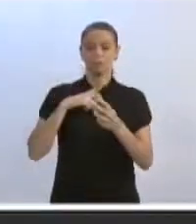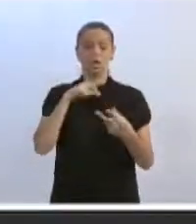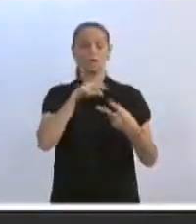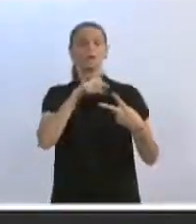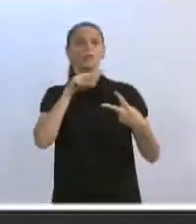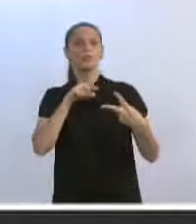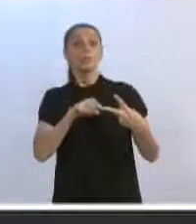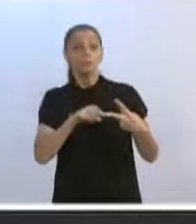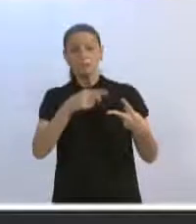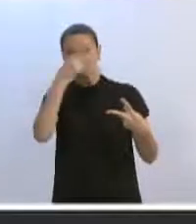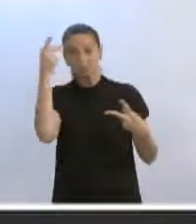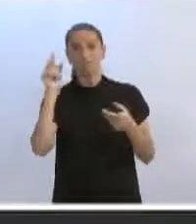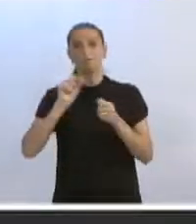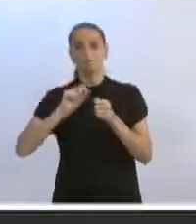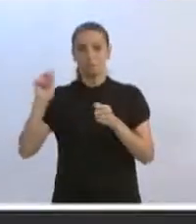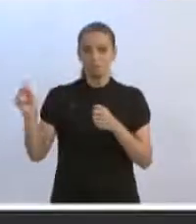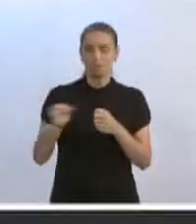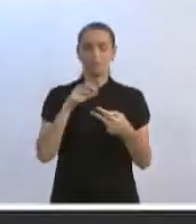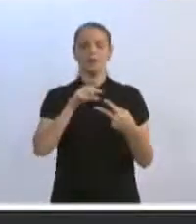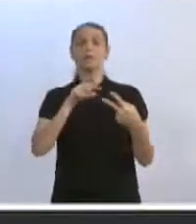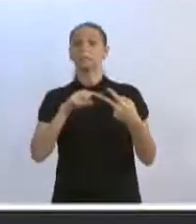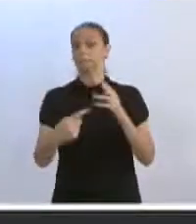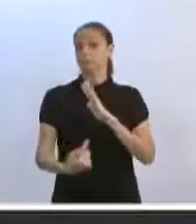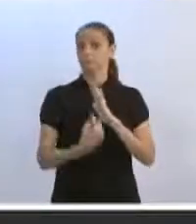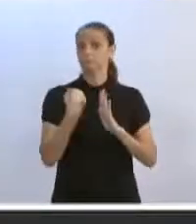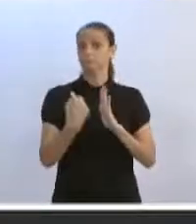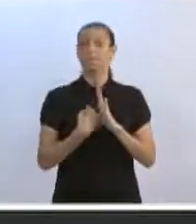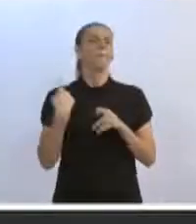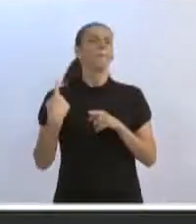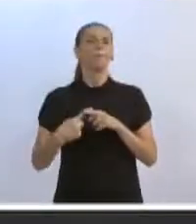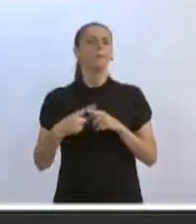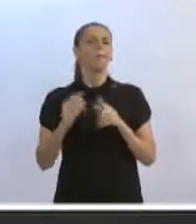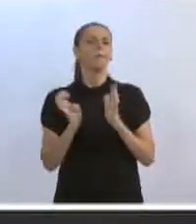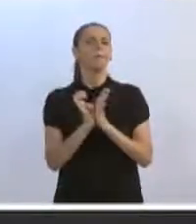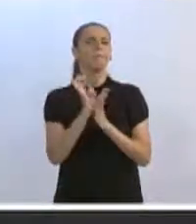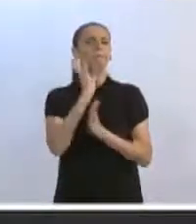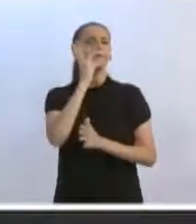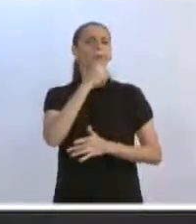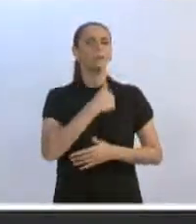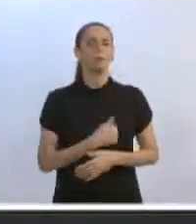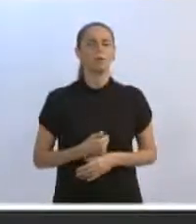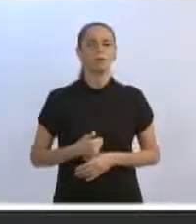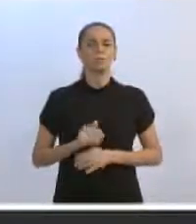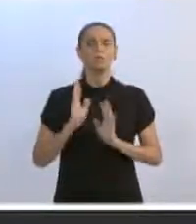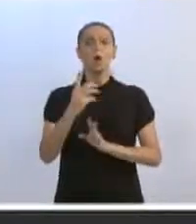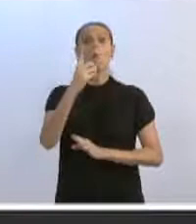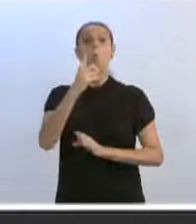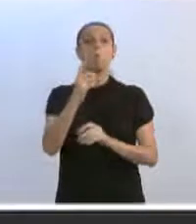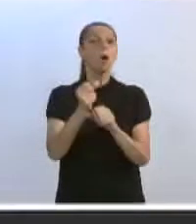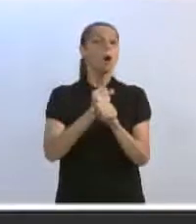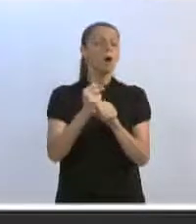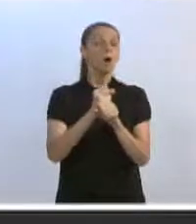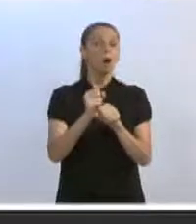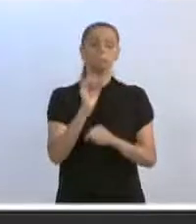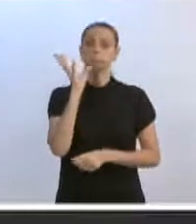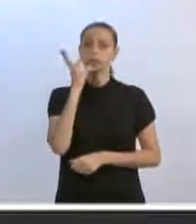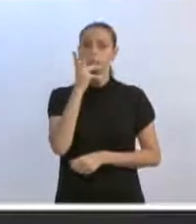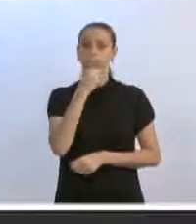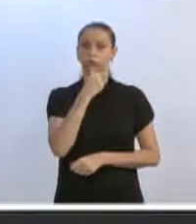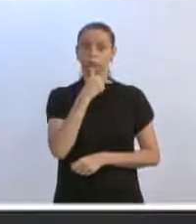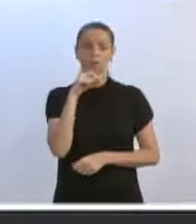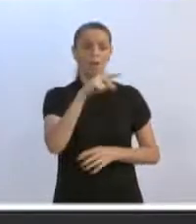questionando queixando que tem um ano demorando pra papas pla da liberação